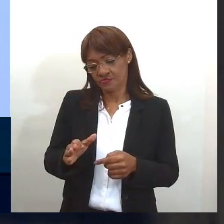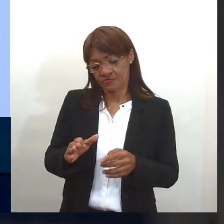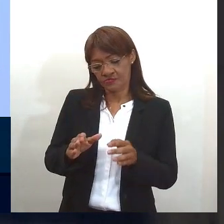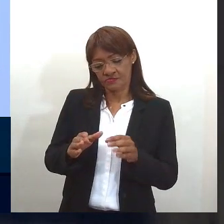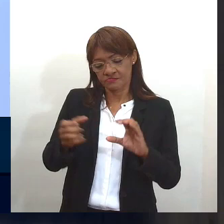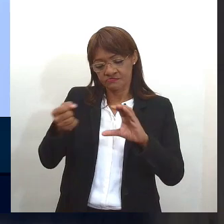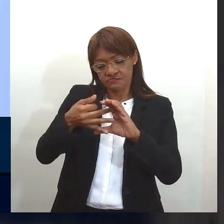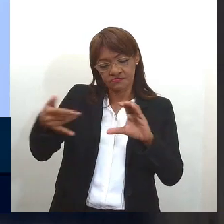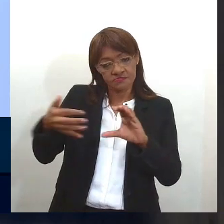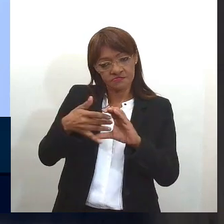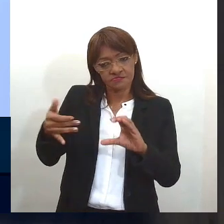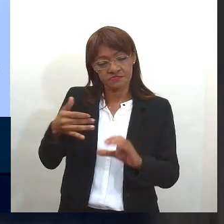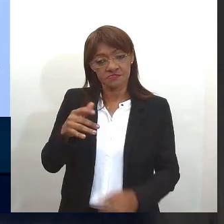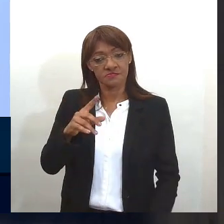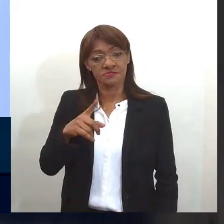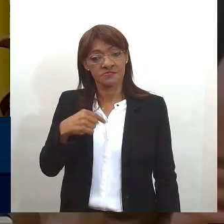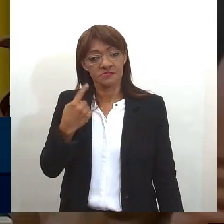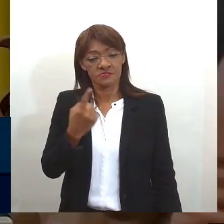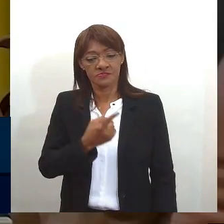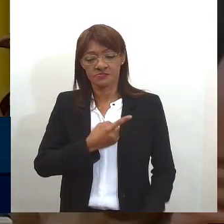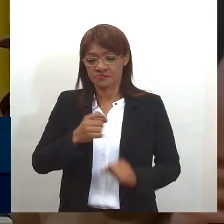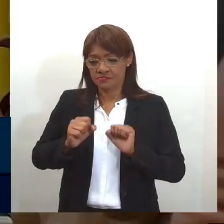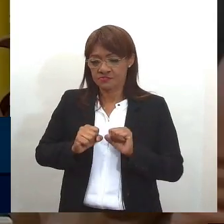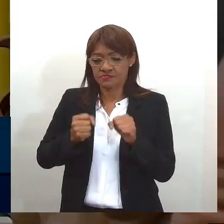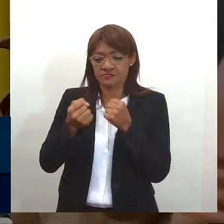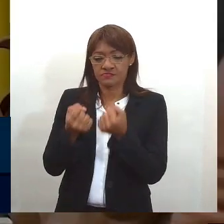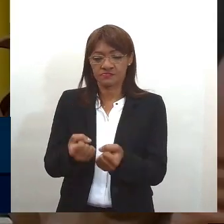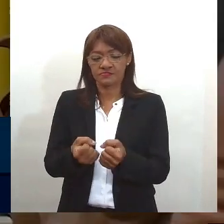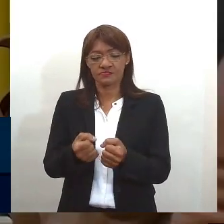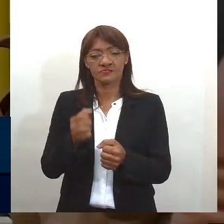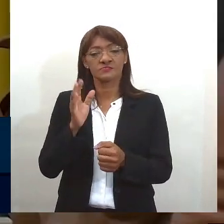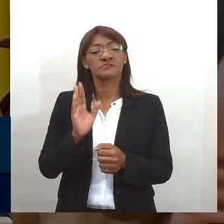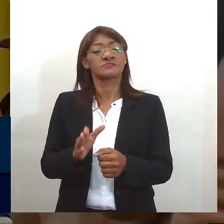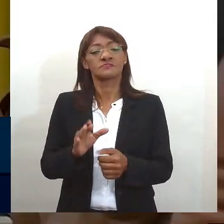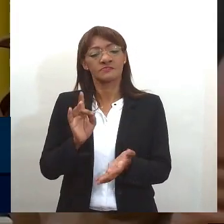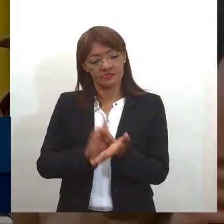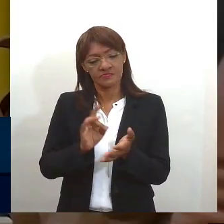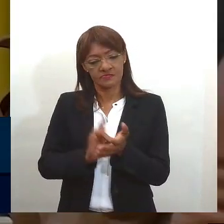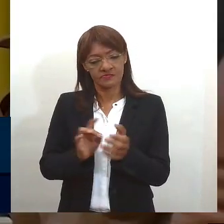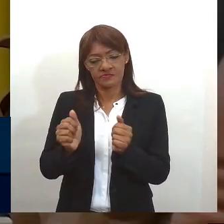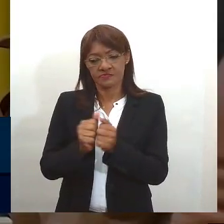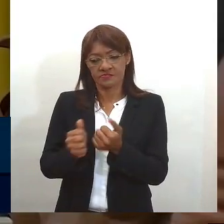esforço de governança também na tributária.